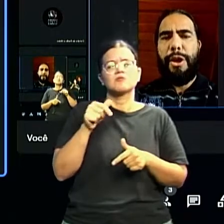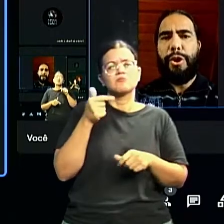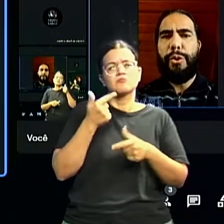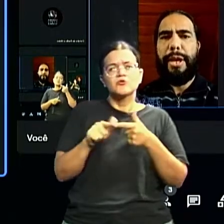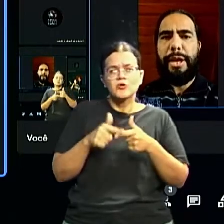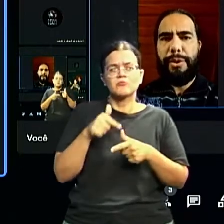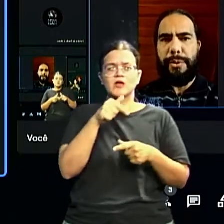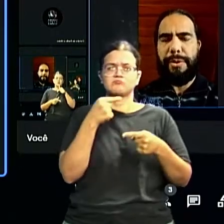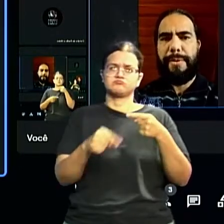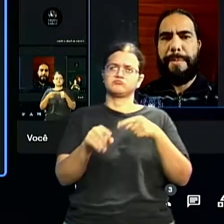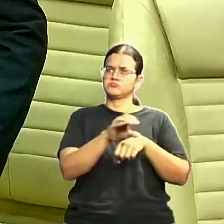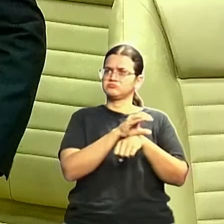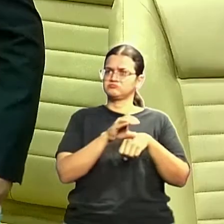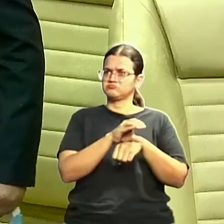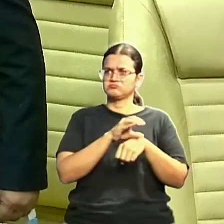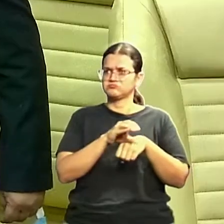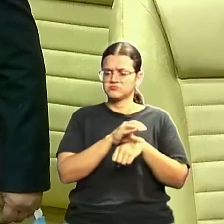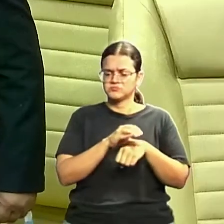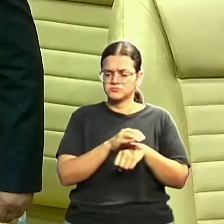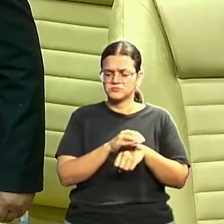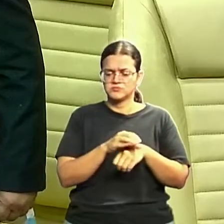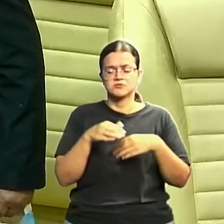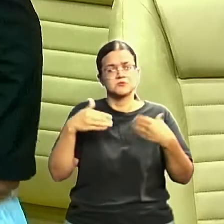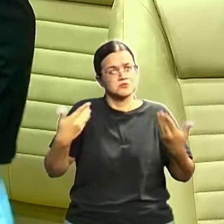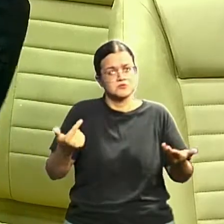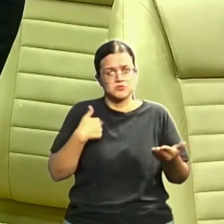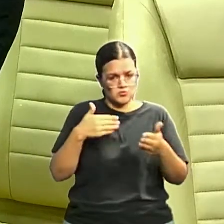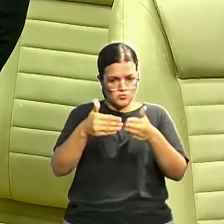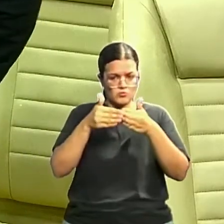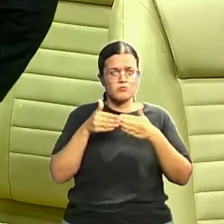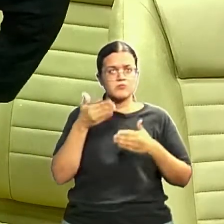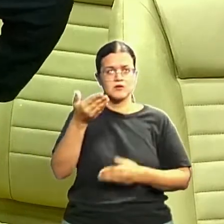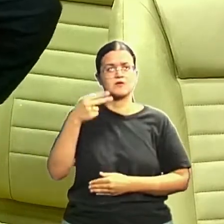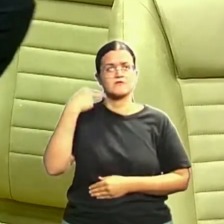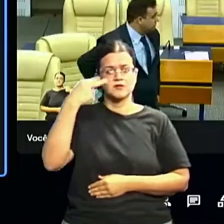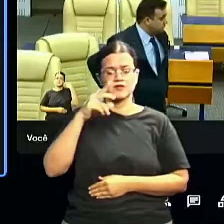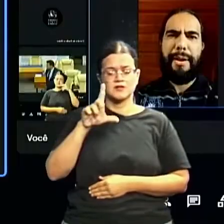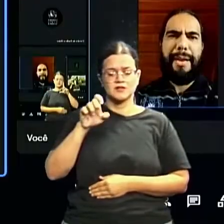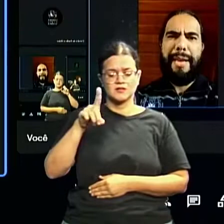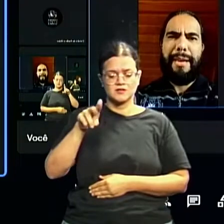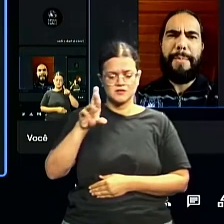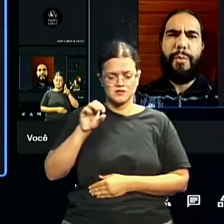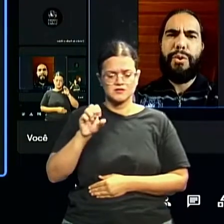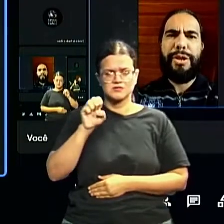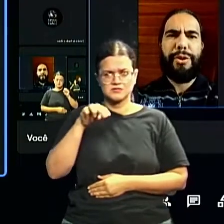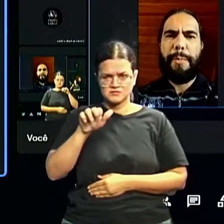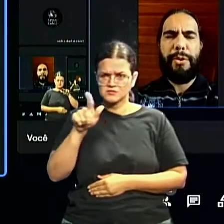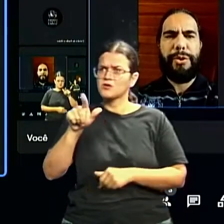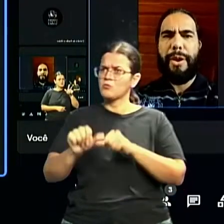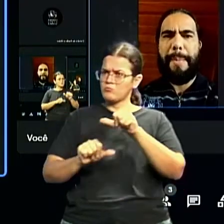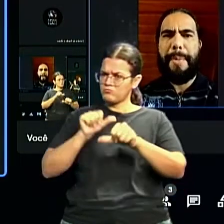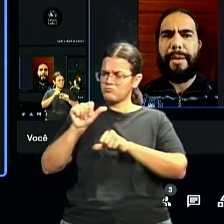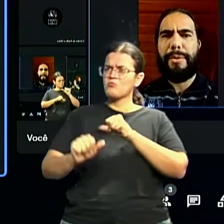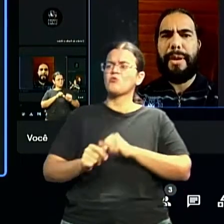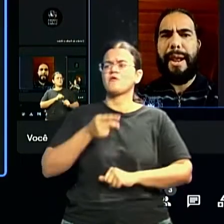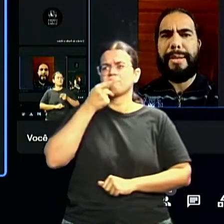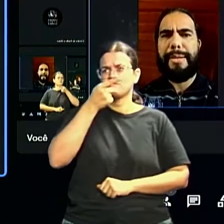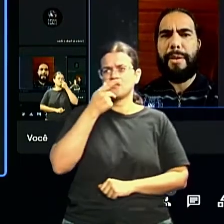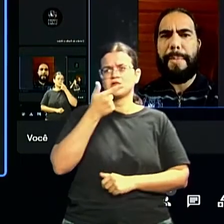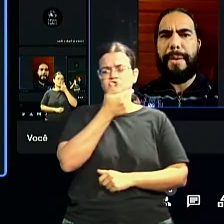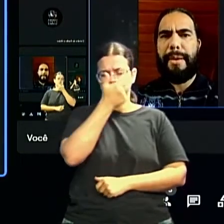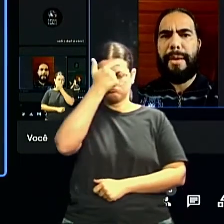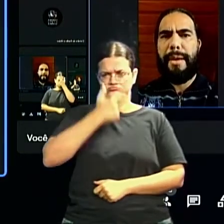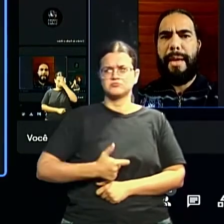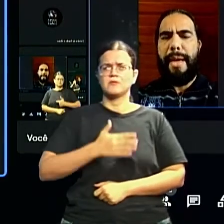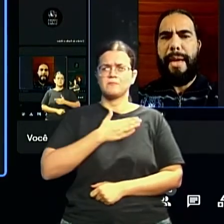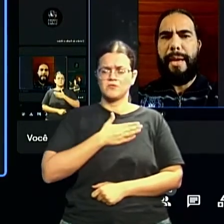critérios jurídicos. Então, eu peço ao nobre vereador que mude o seu posicionamento em